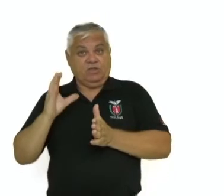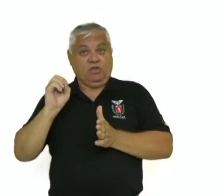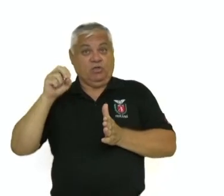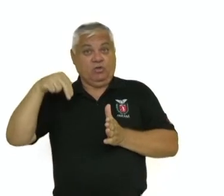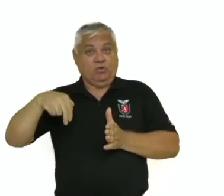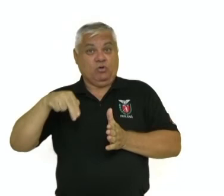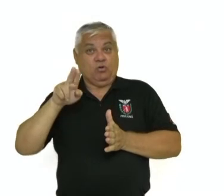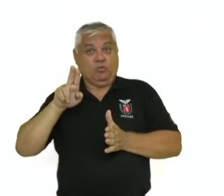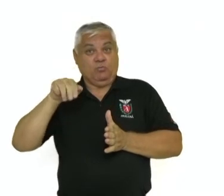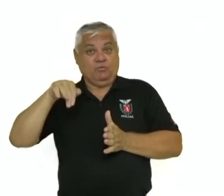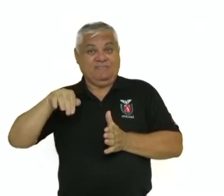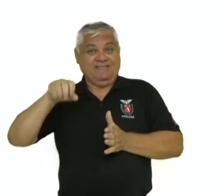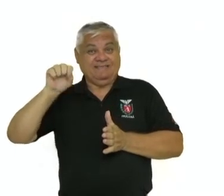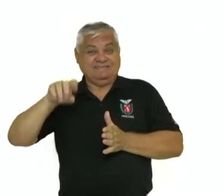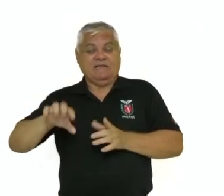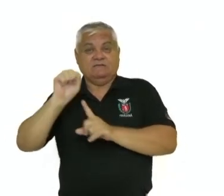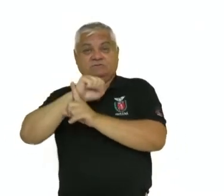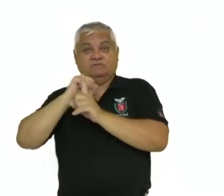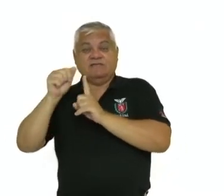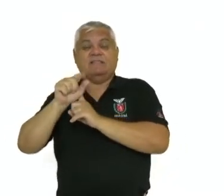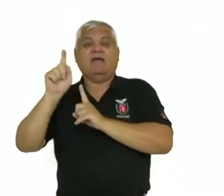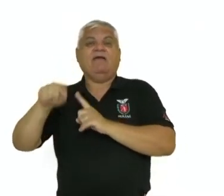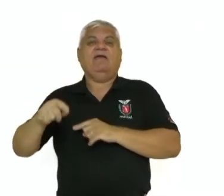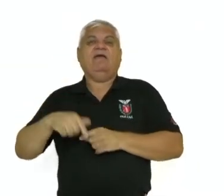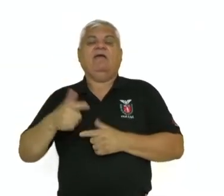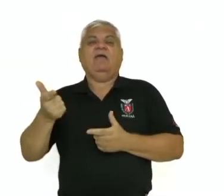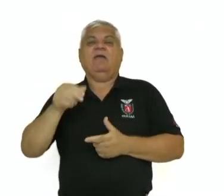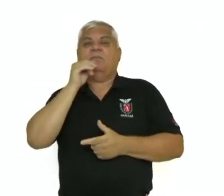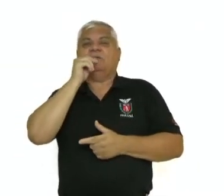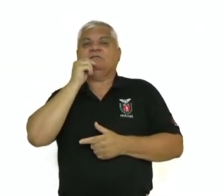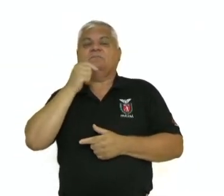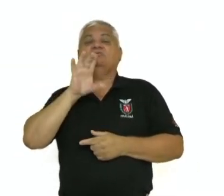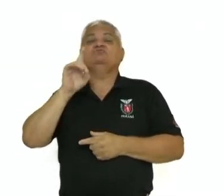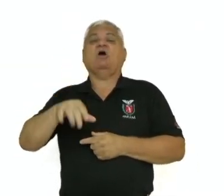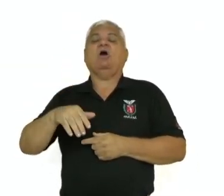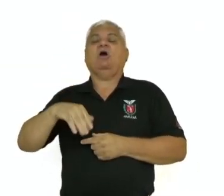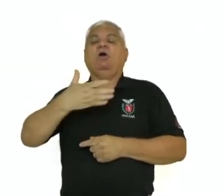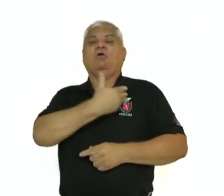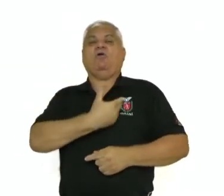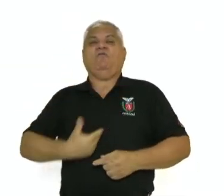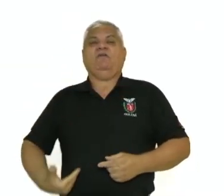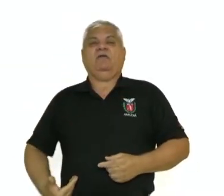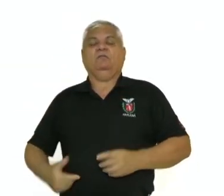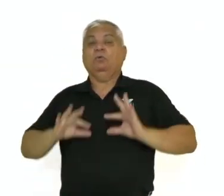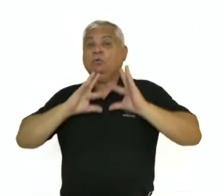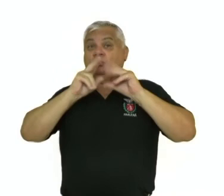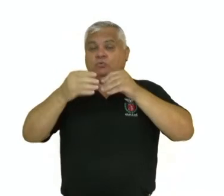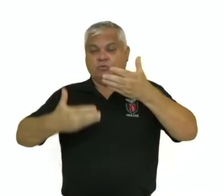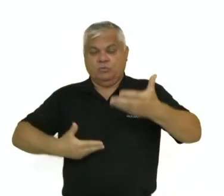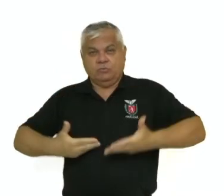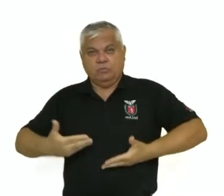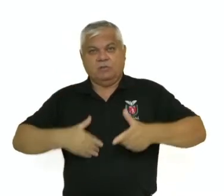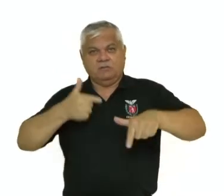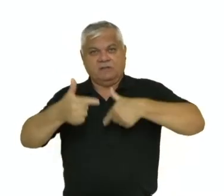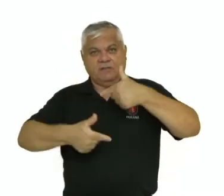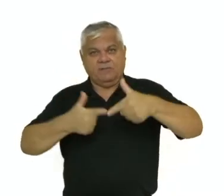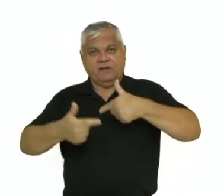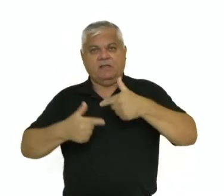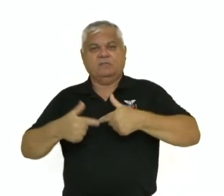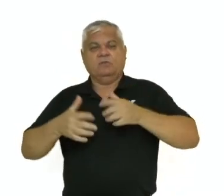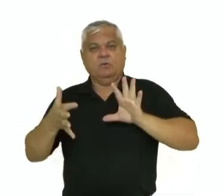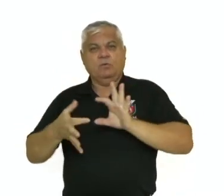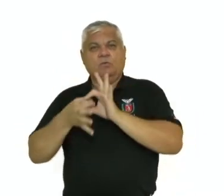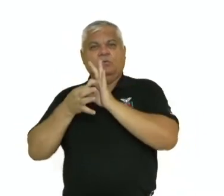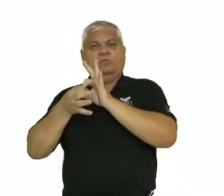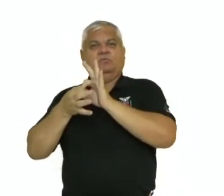uma sociedade comunista é apátrida, pois toda a classe trabalhadora seria unida por um ideal